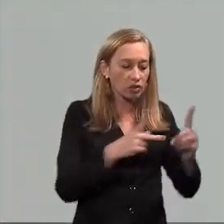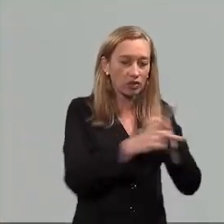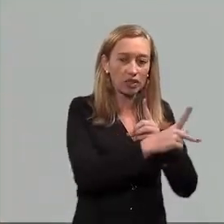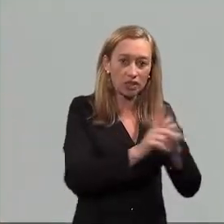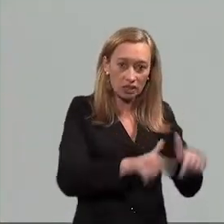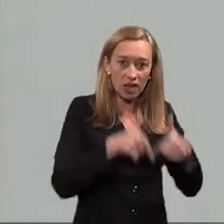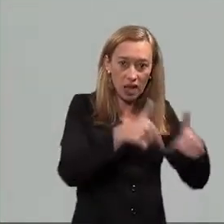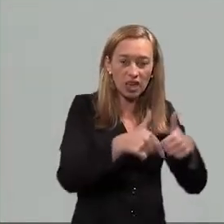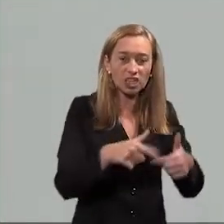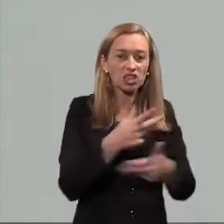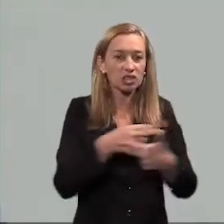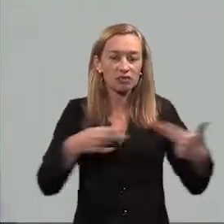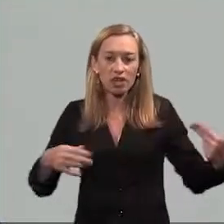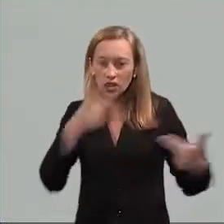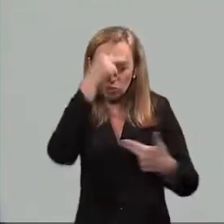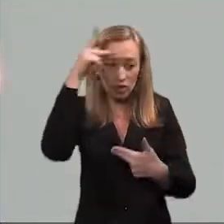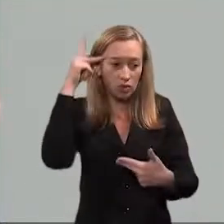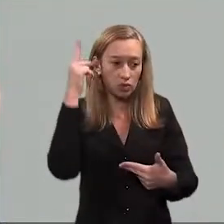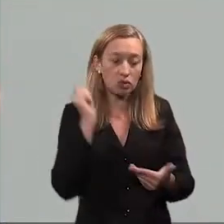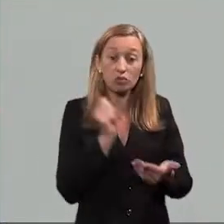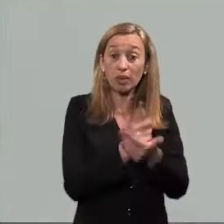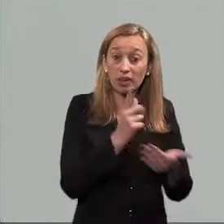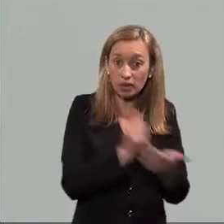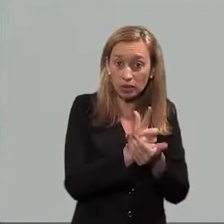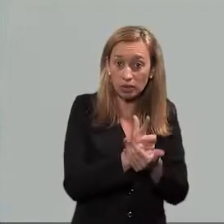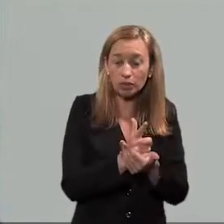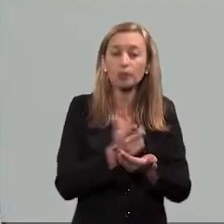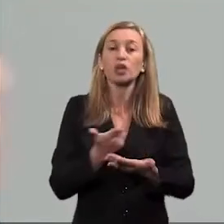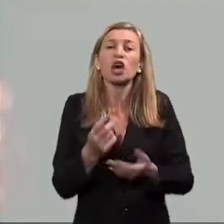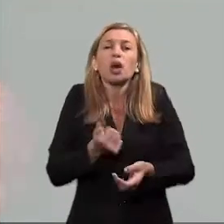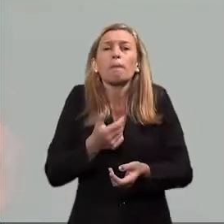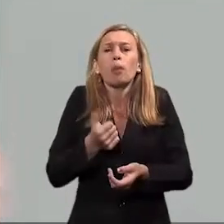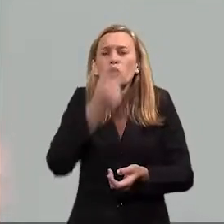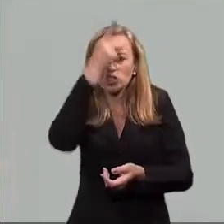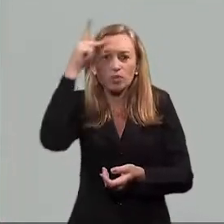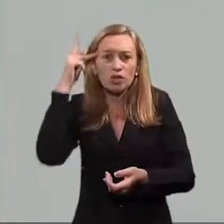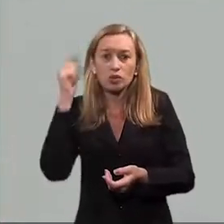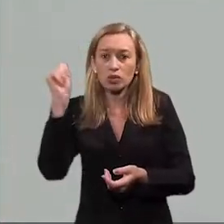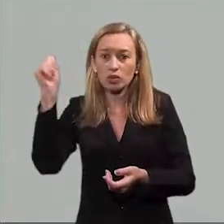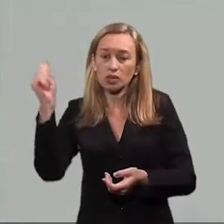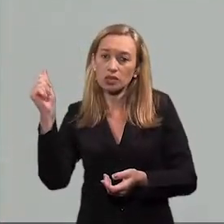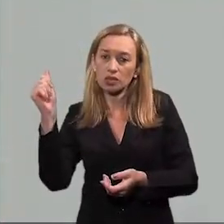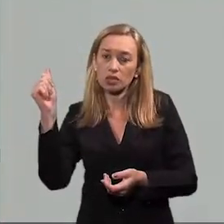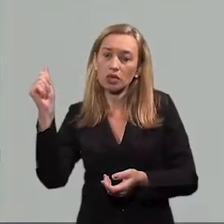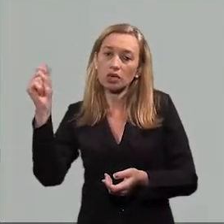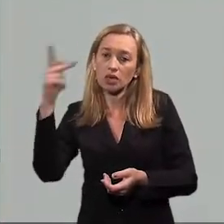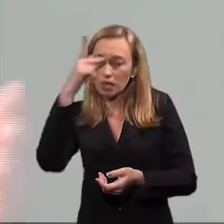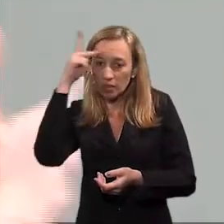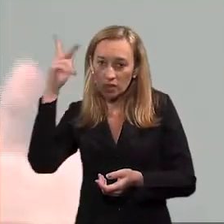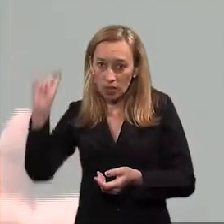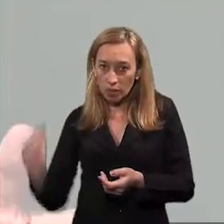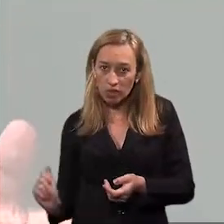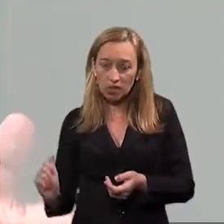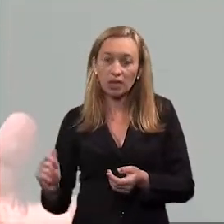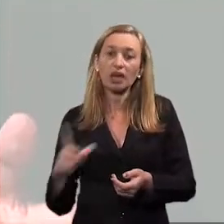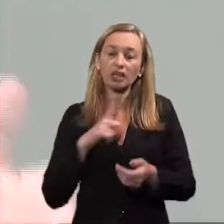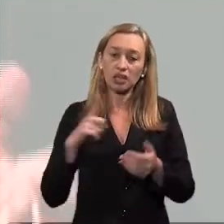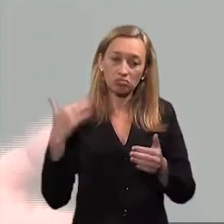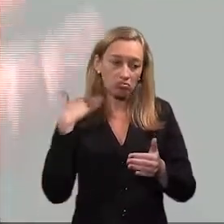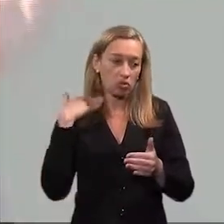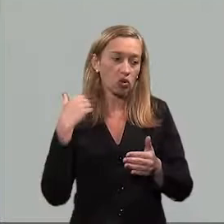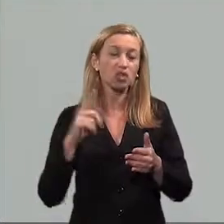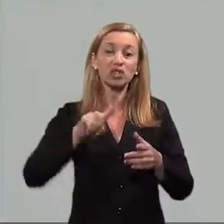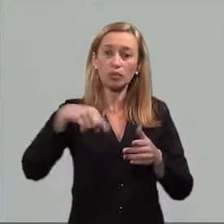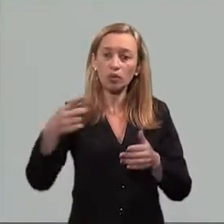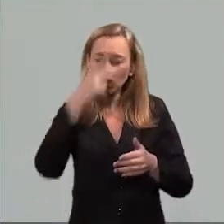Previdência funciona, você tem um monte de gente contribuindo. E poucas pessoas aposentadas. Isso gera uma poupança.